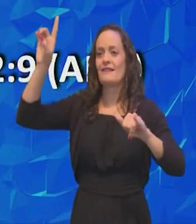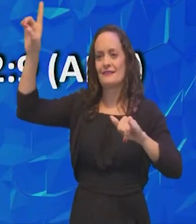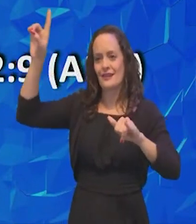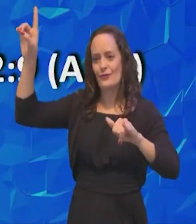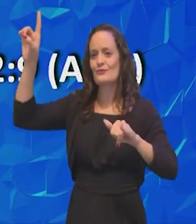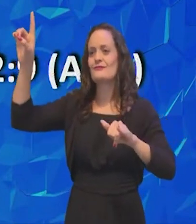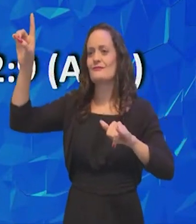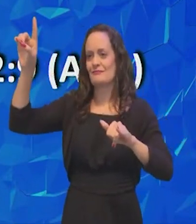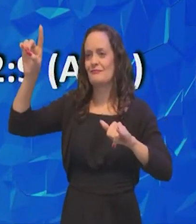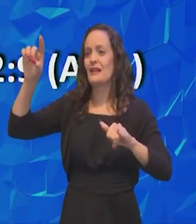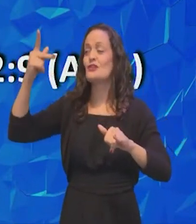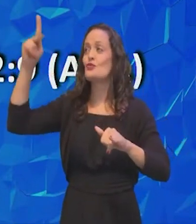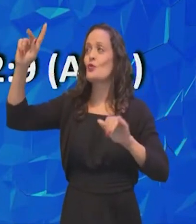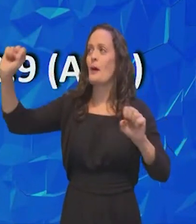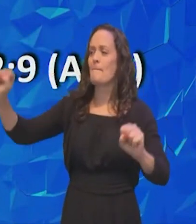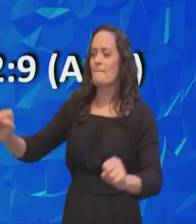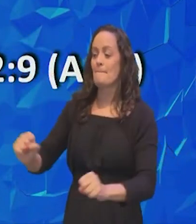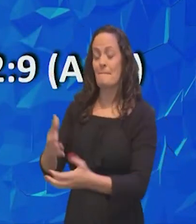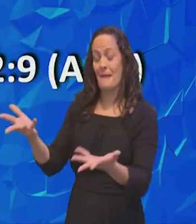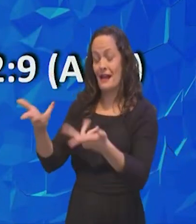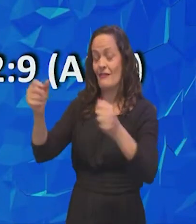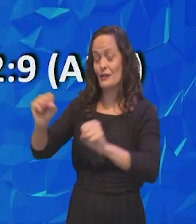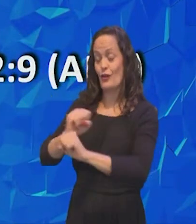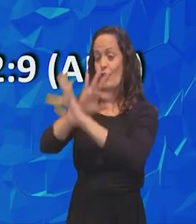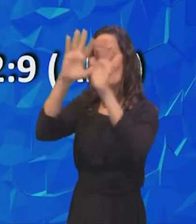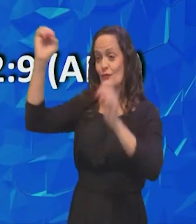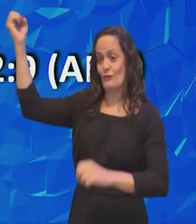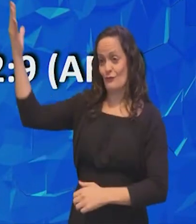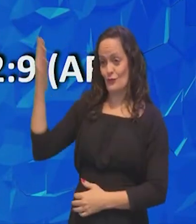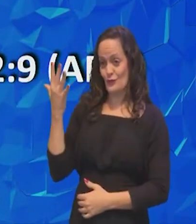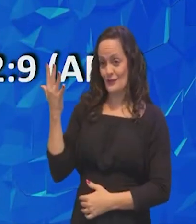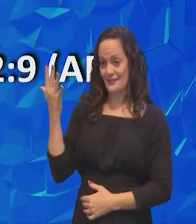trevas para a sua maravilhosa luz.